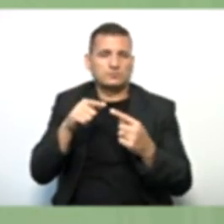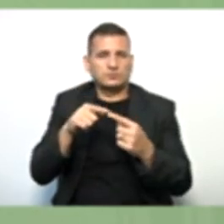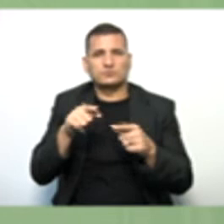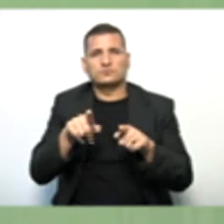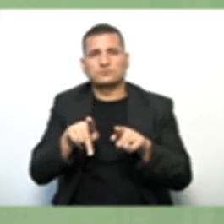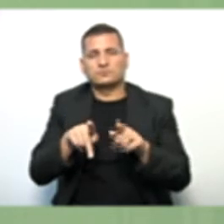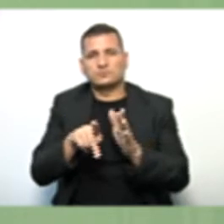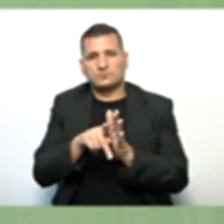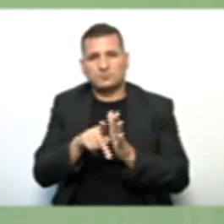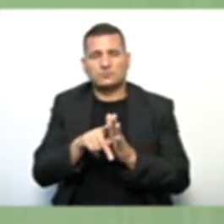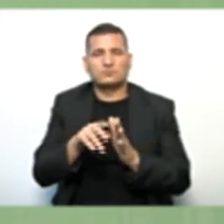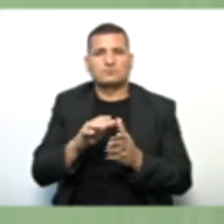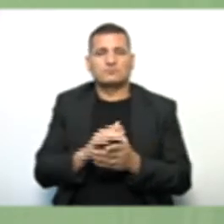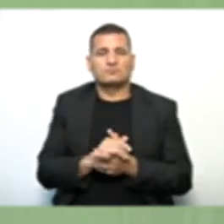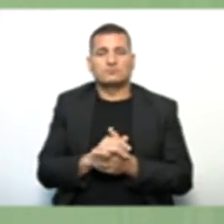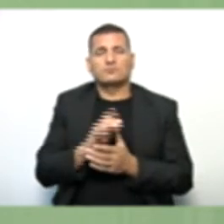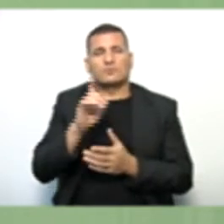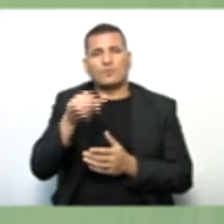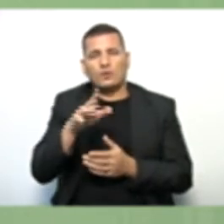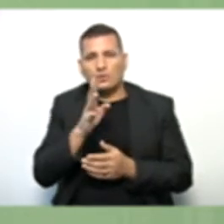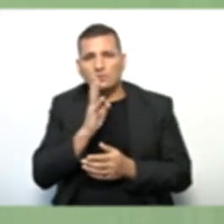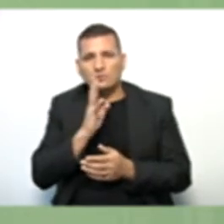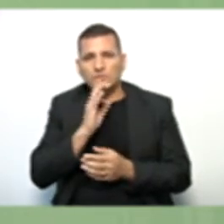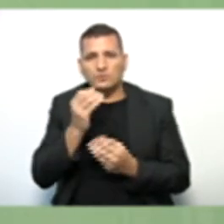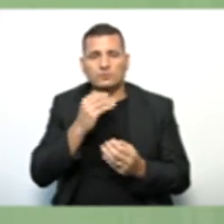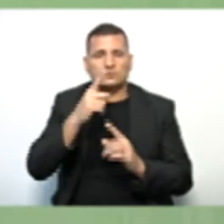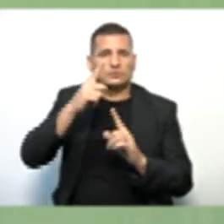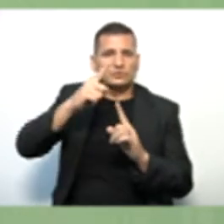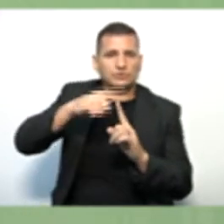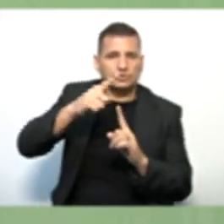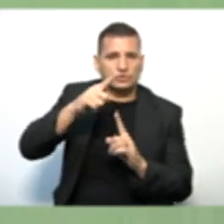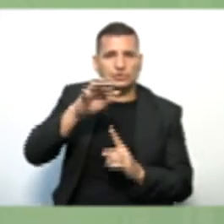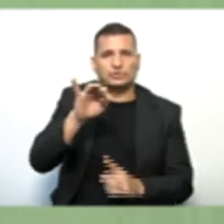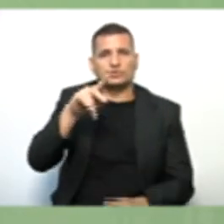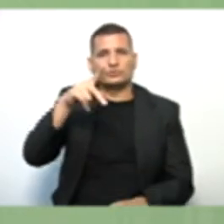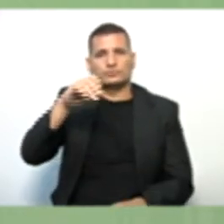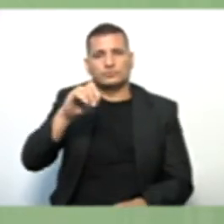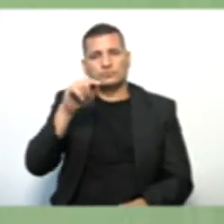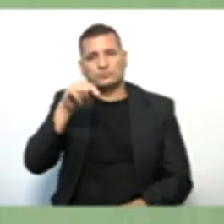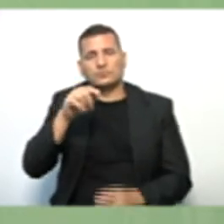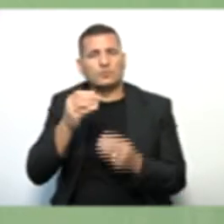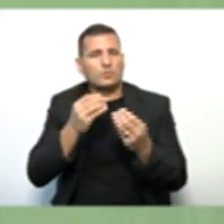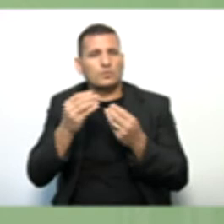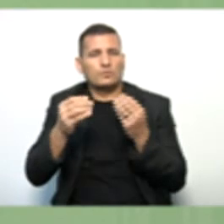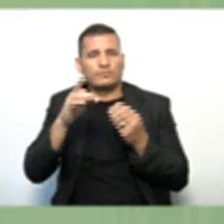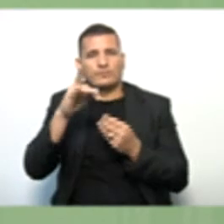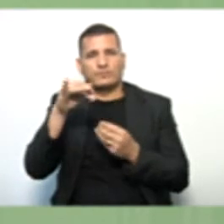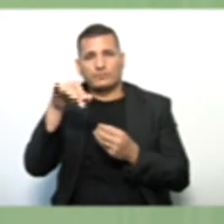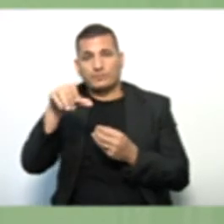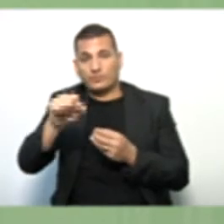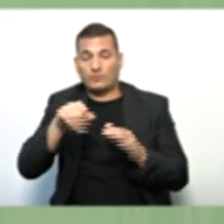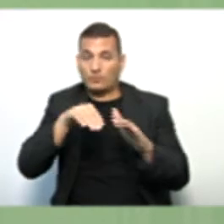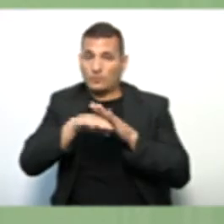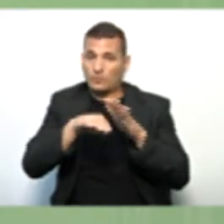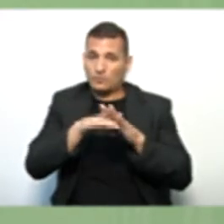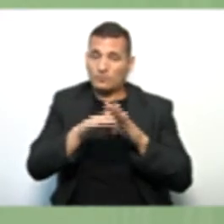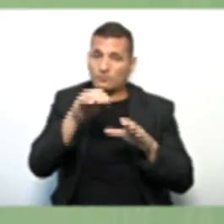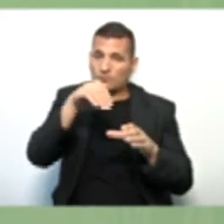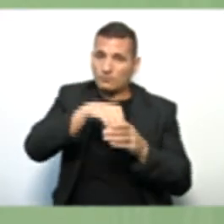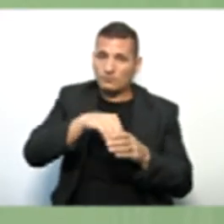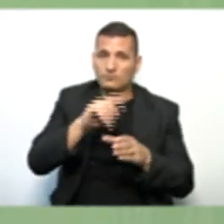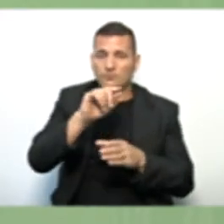conteúdo. Uma delas é conhecida como tipo e define a natureza dos dados que a variável armazena.